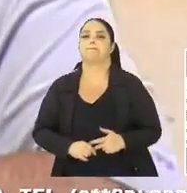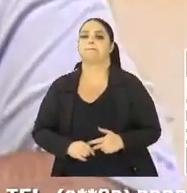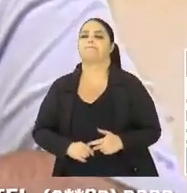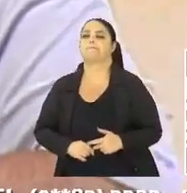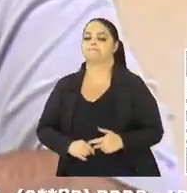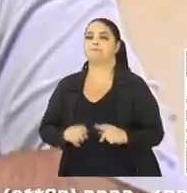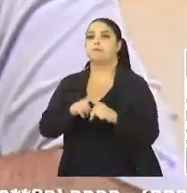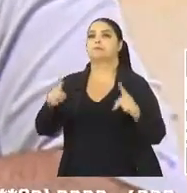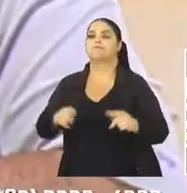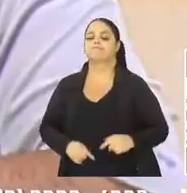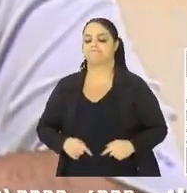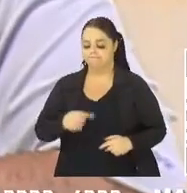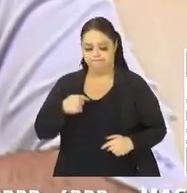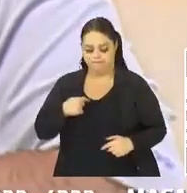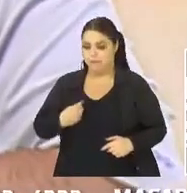muito maiores que nós.